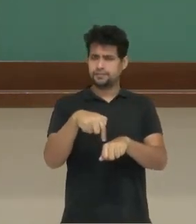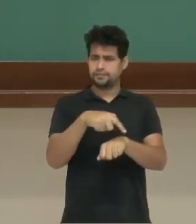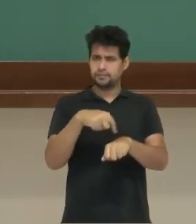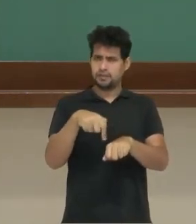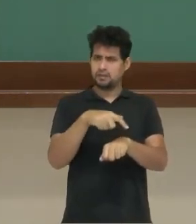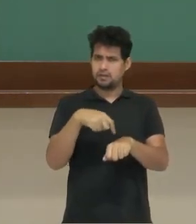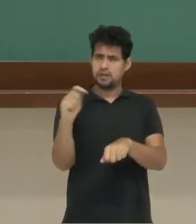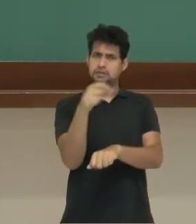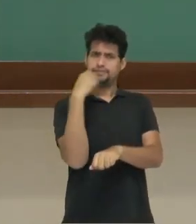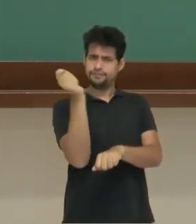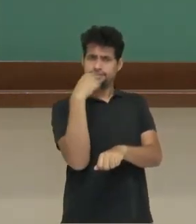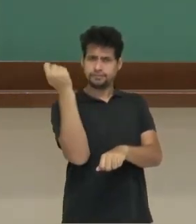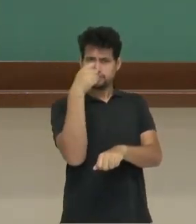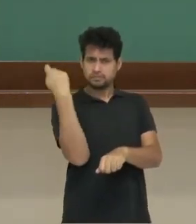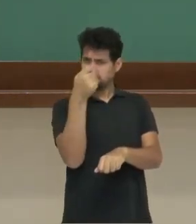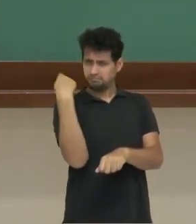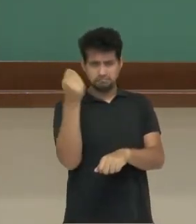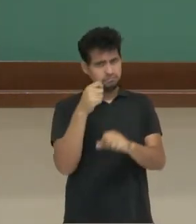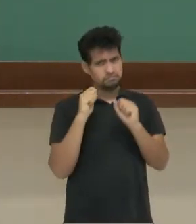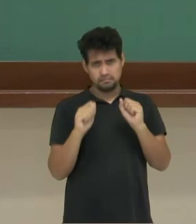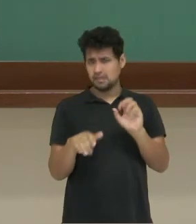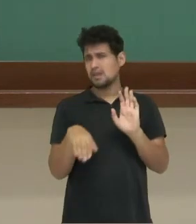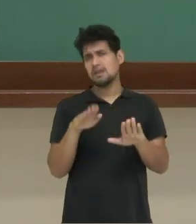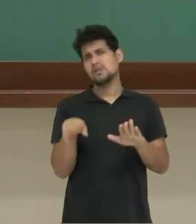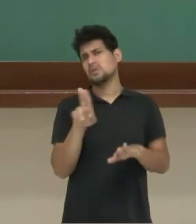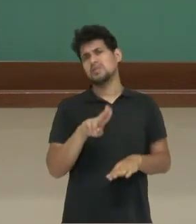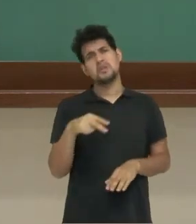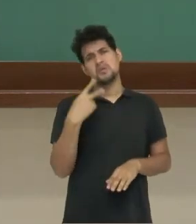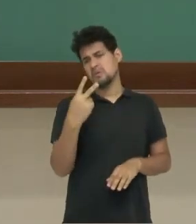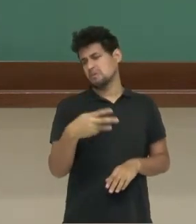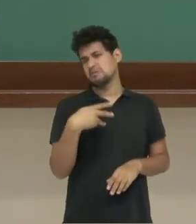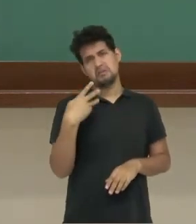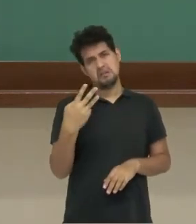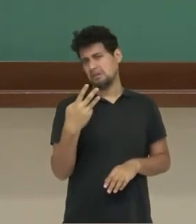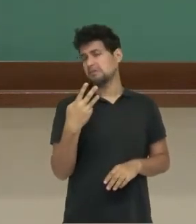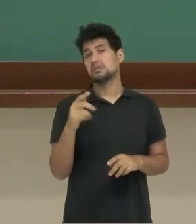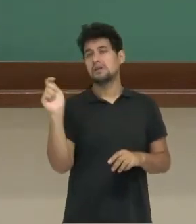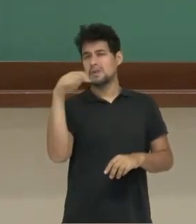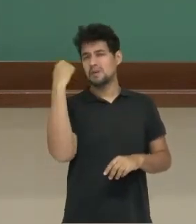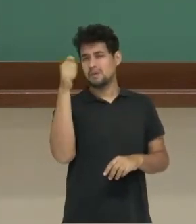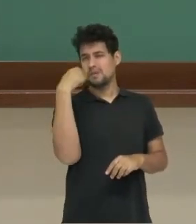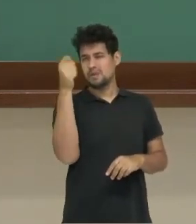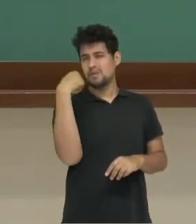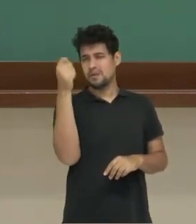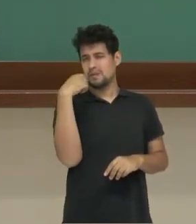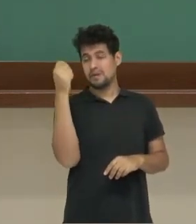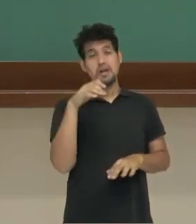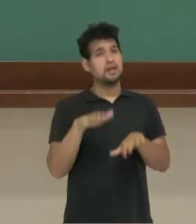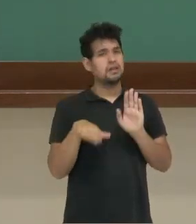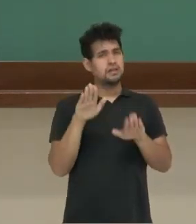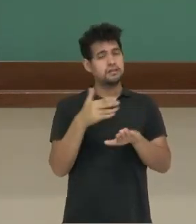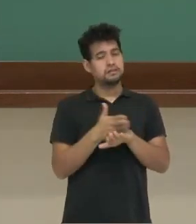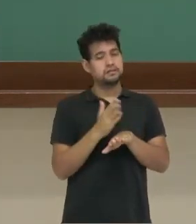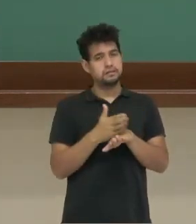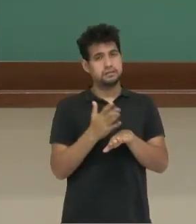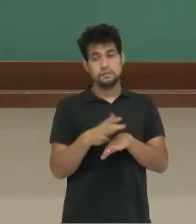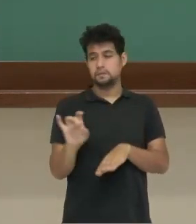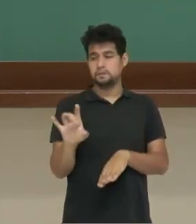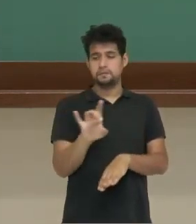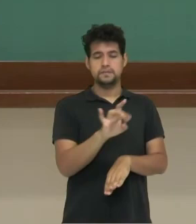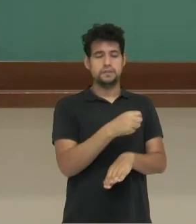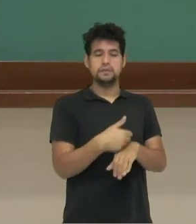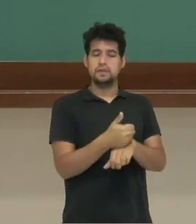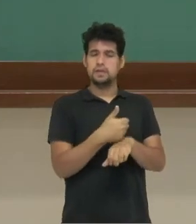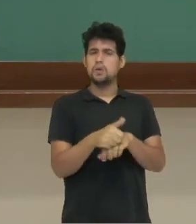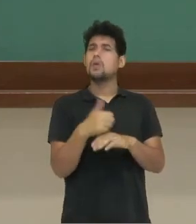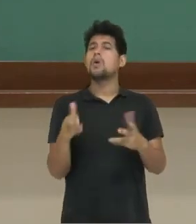são necessários, tá? Normalmente eles usam 2 ou 3 giros, depende do treinamento do atleta, né, da